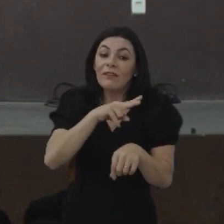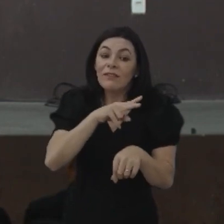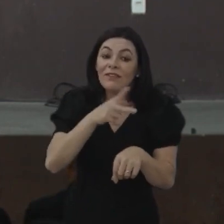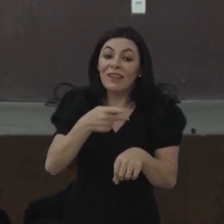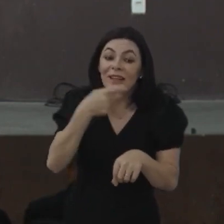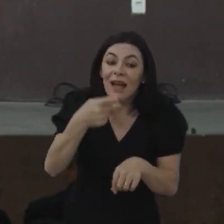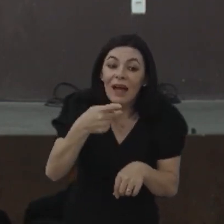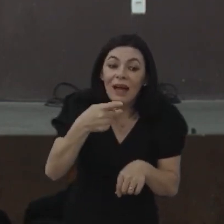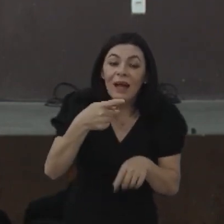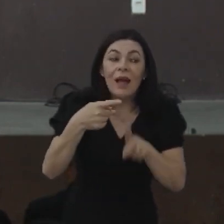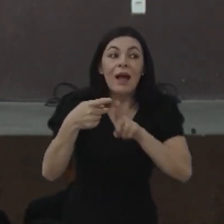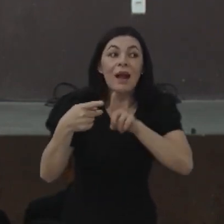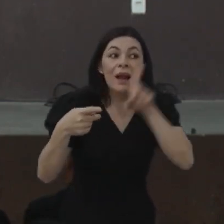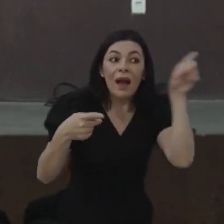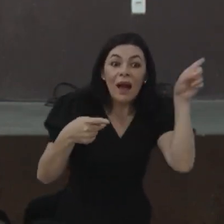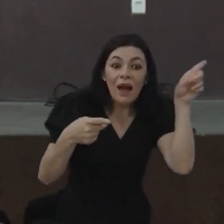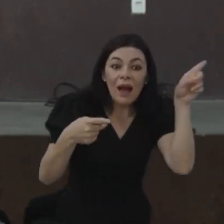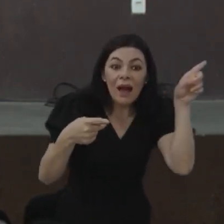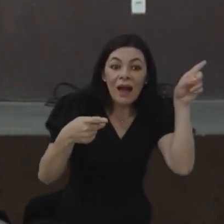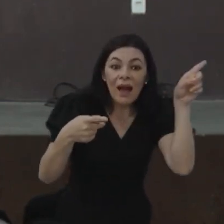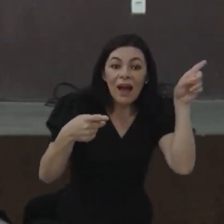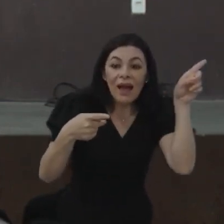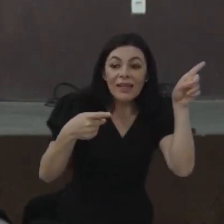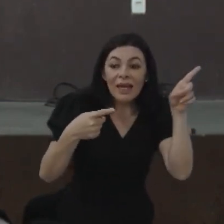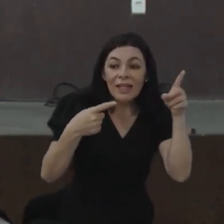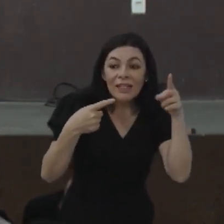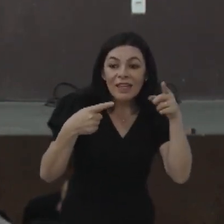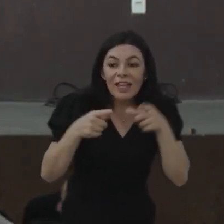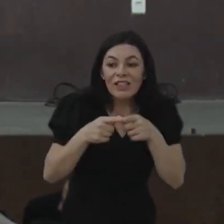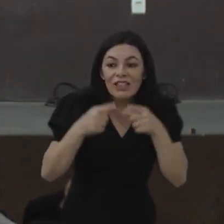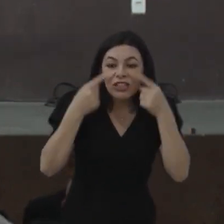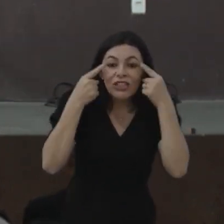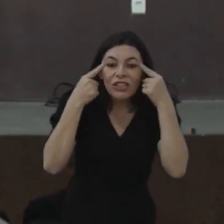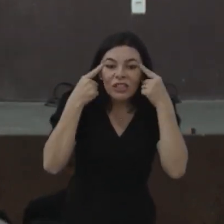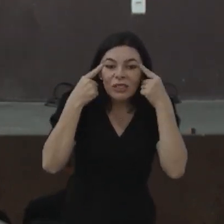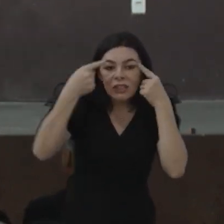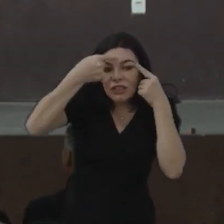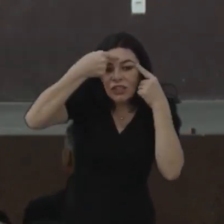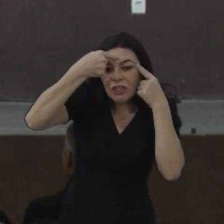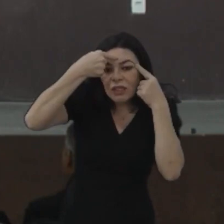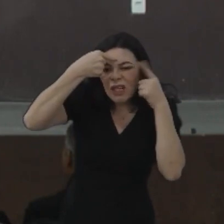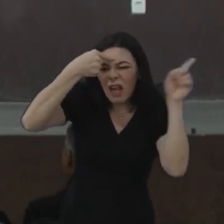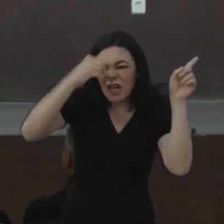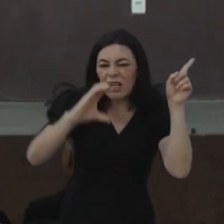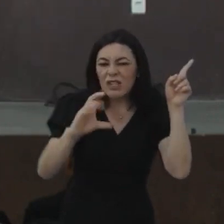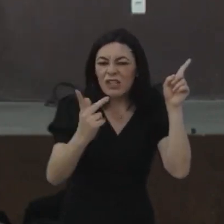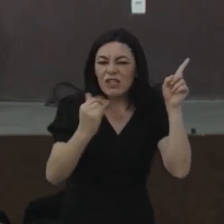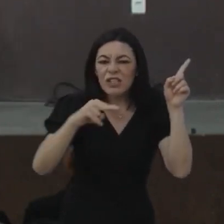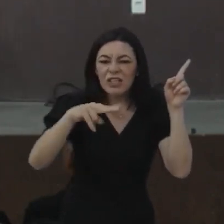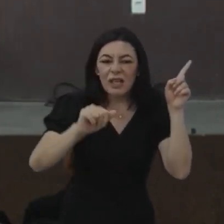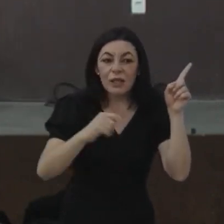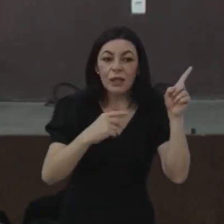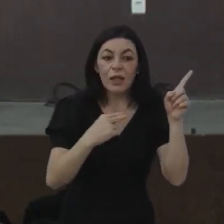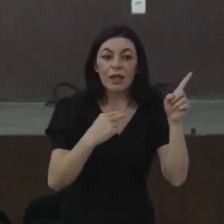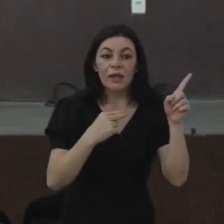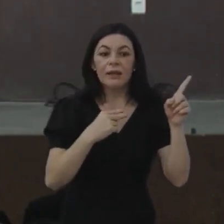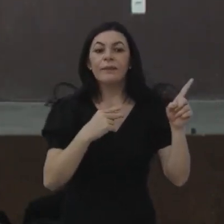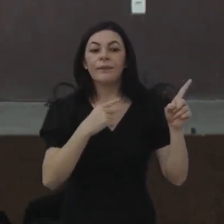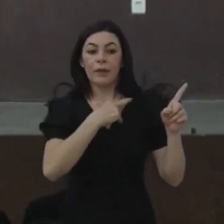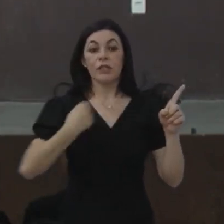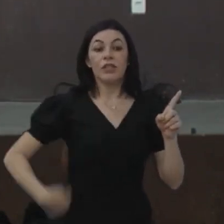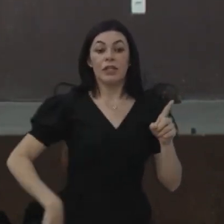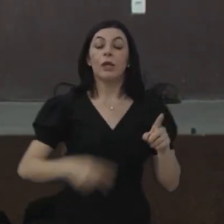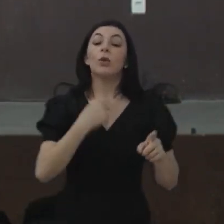Lá no Xing Ling, o povo está tentando sobreviver, gente. Eles não estão lá tentando, eu vou redimir o ditador, vou redimir o ditador. Pelo amor de Deus, isso é coisa de crente